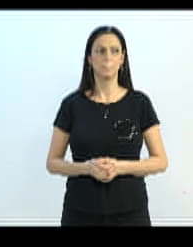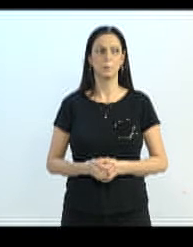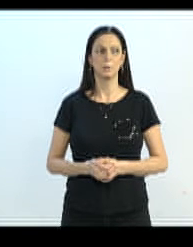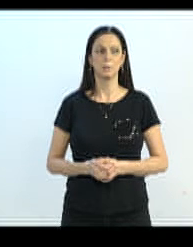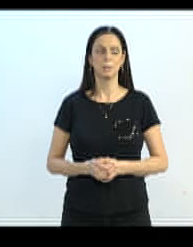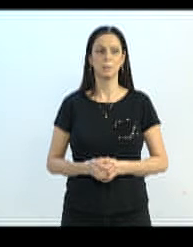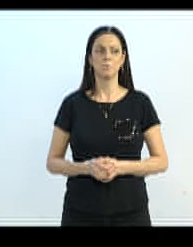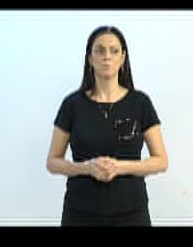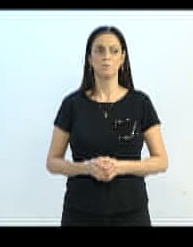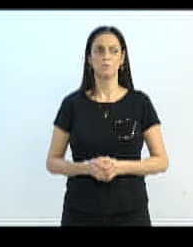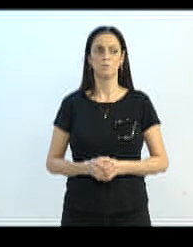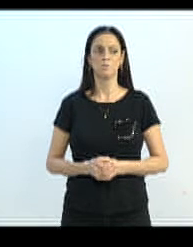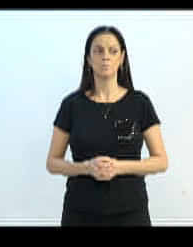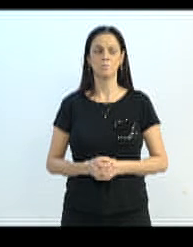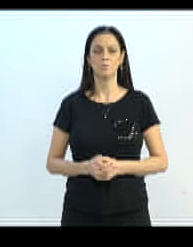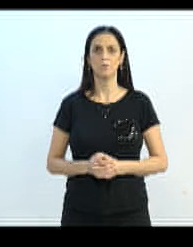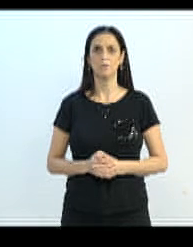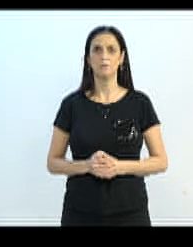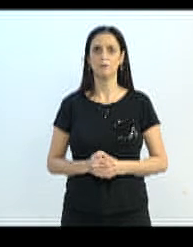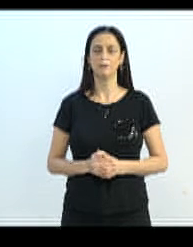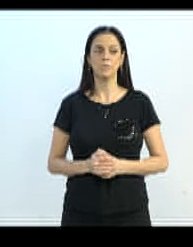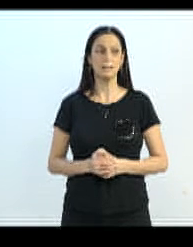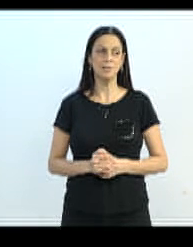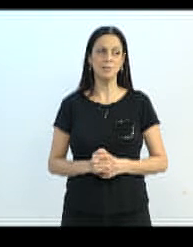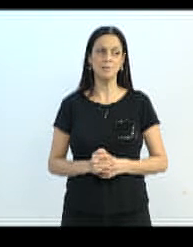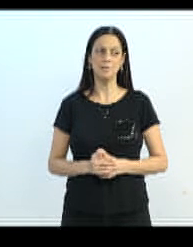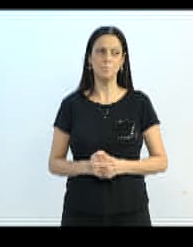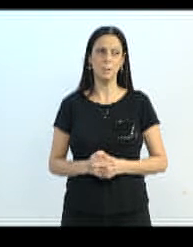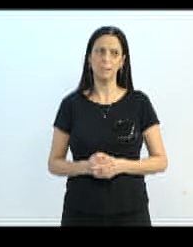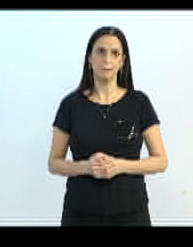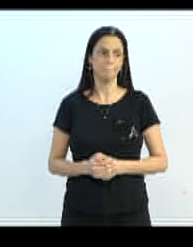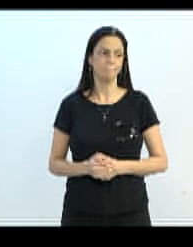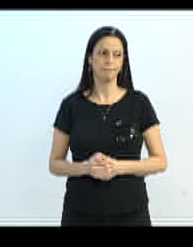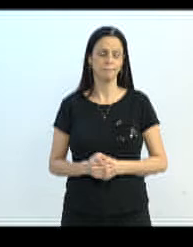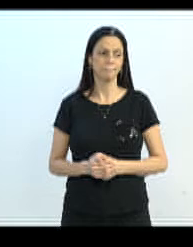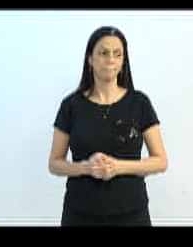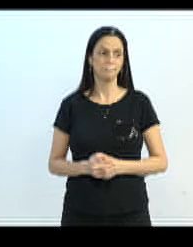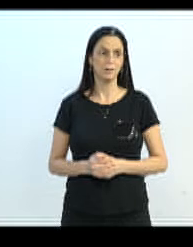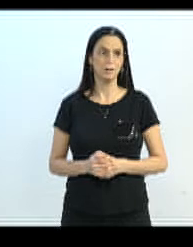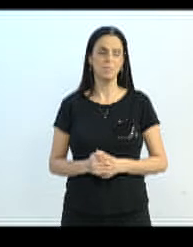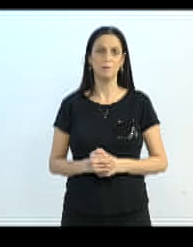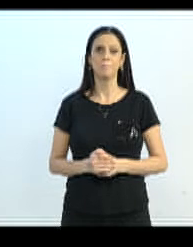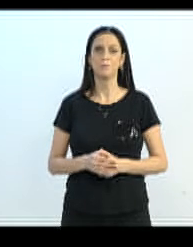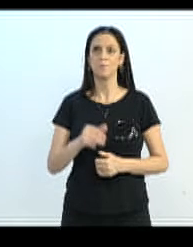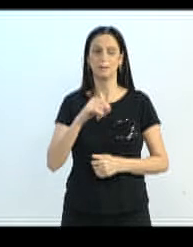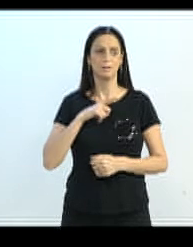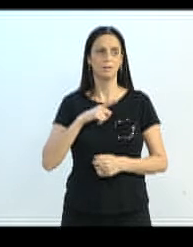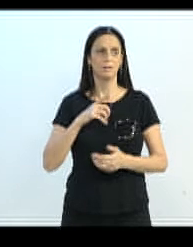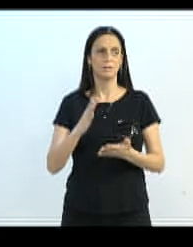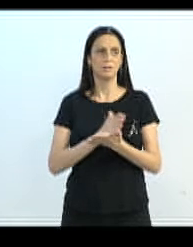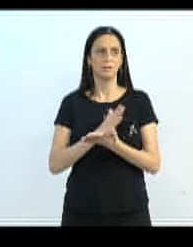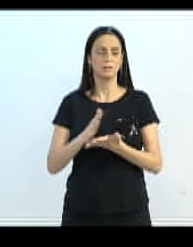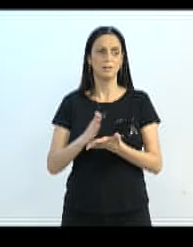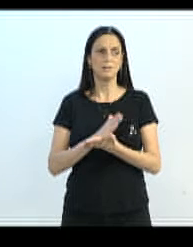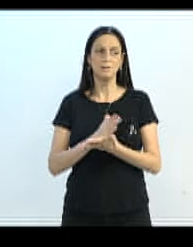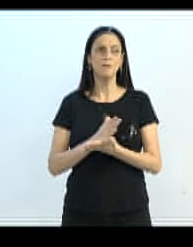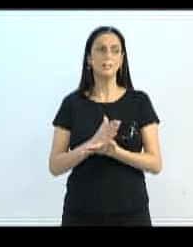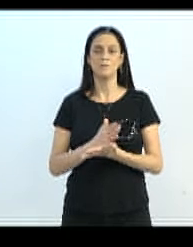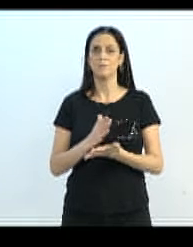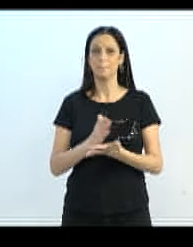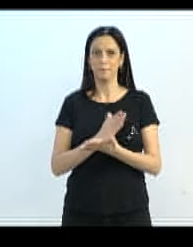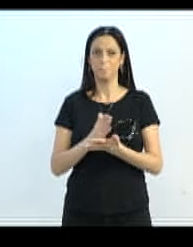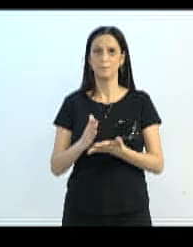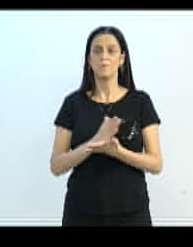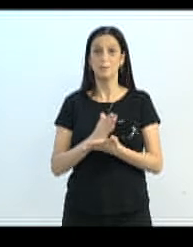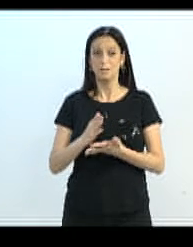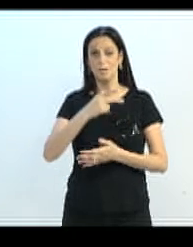O Drácula Temer, que assim era chamado por muitos, que foram às ruas também para protestar, hoje é o amigo número